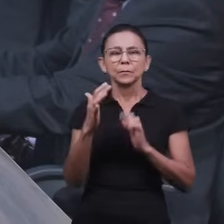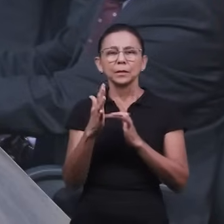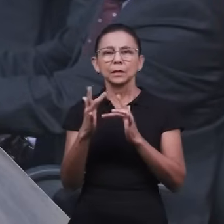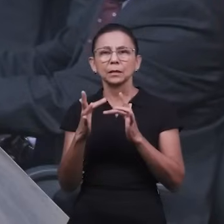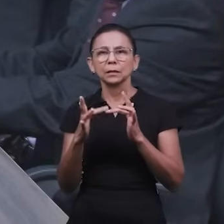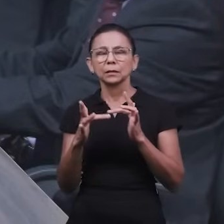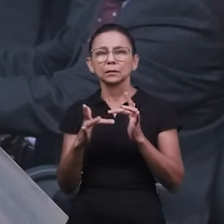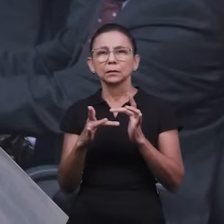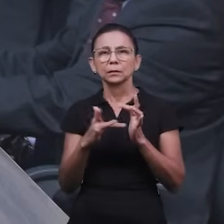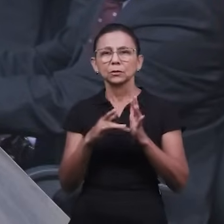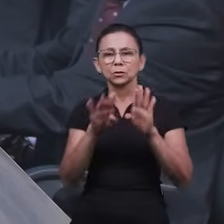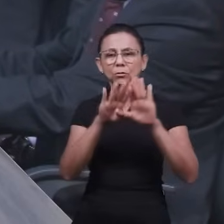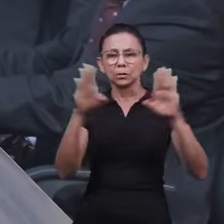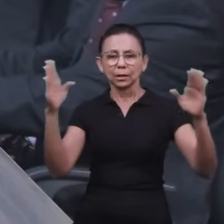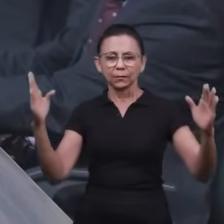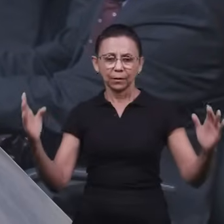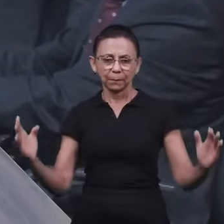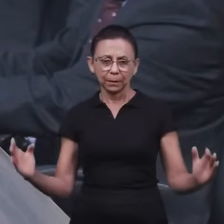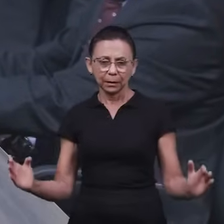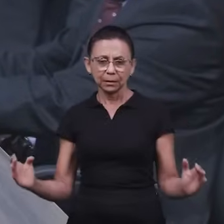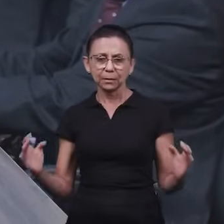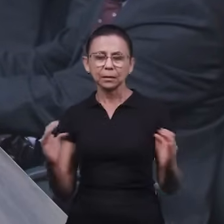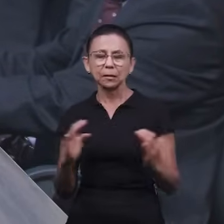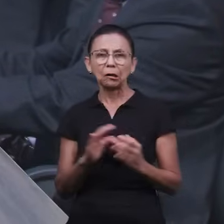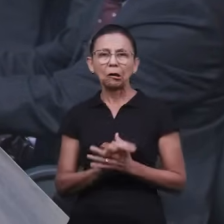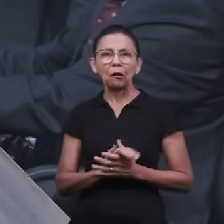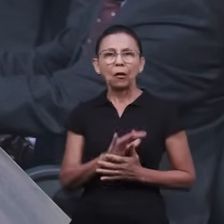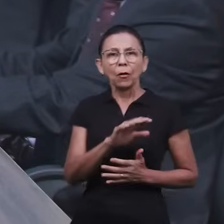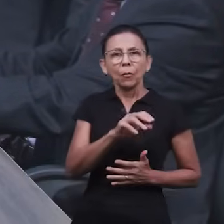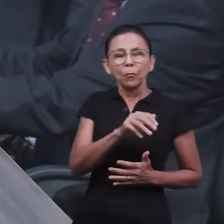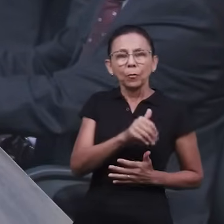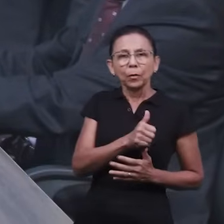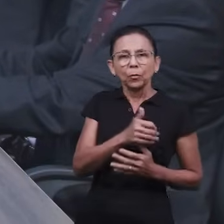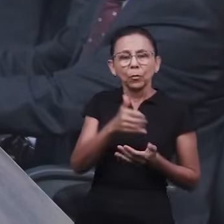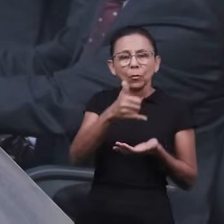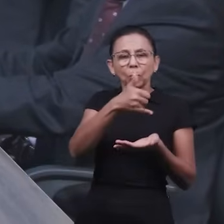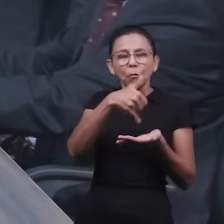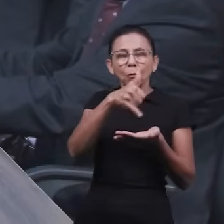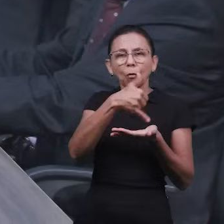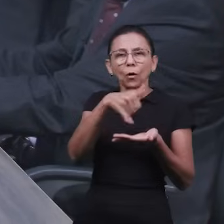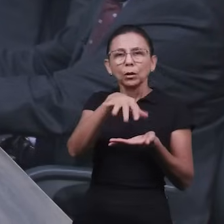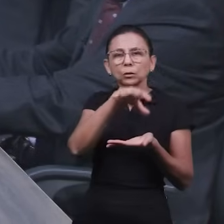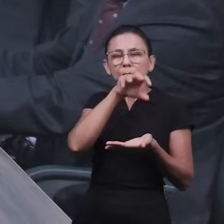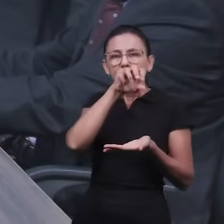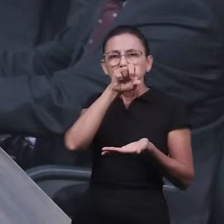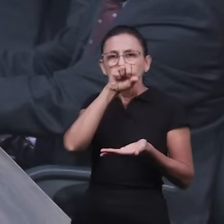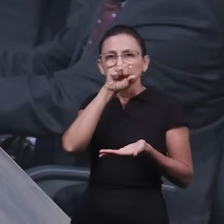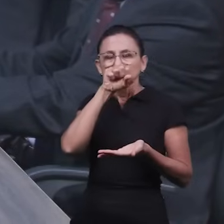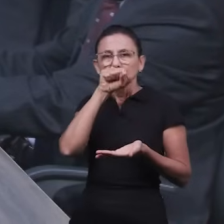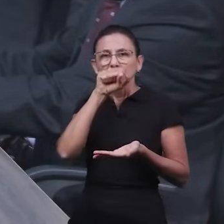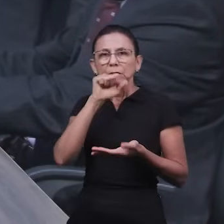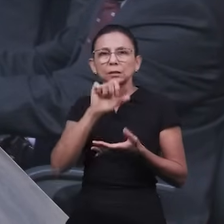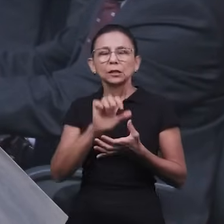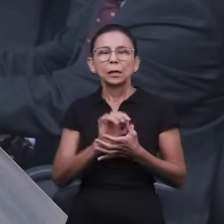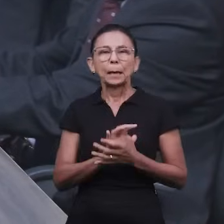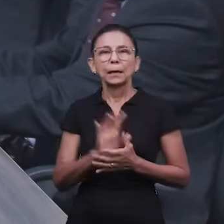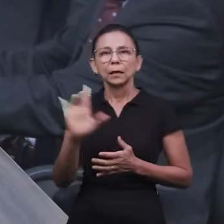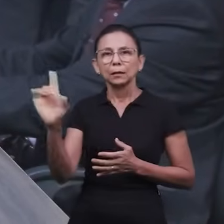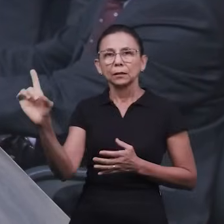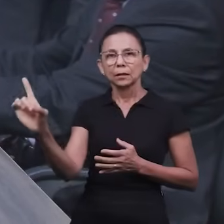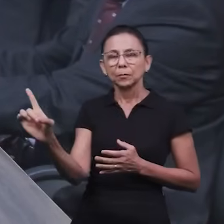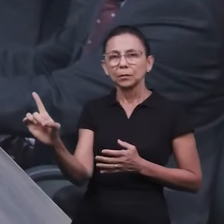do fariseu, levou um vaso de alabastro com unguento, e estando por detrás aos seus